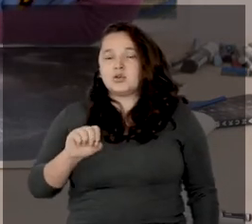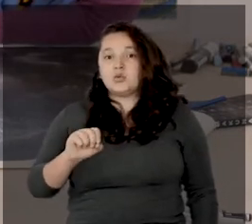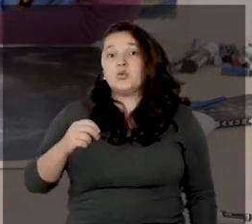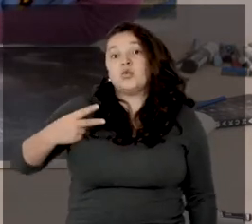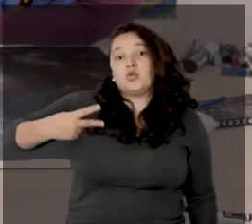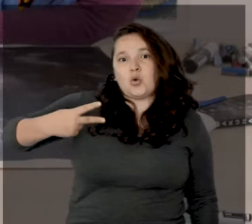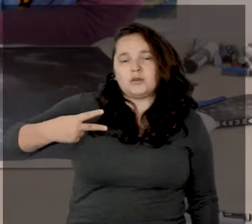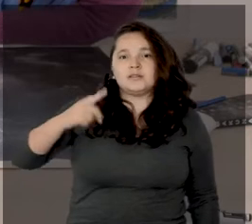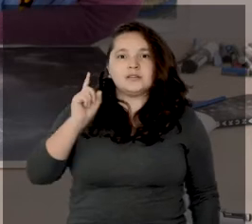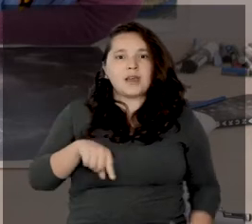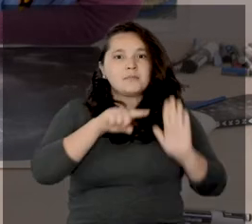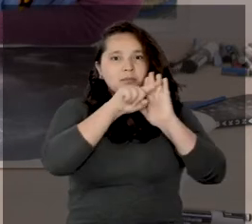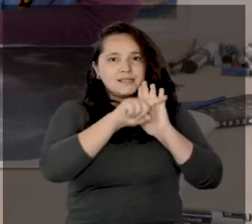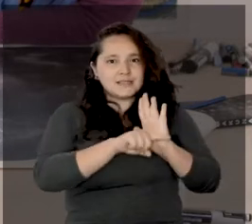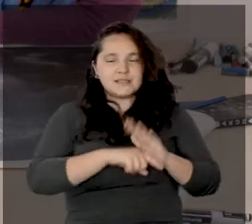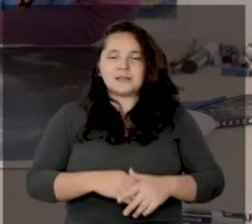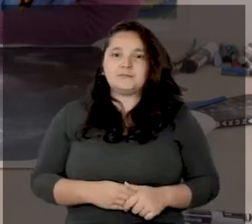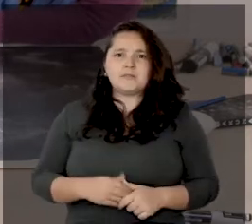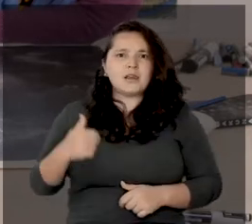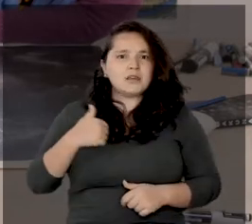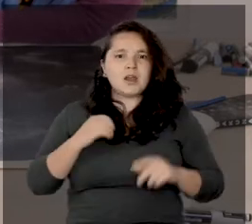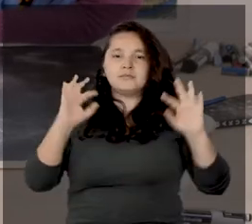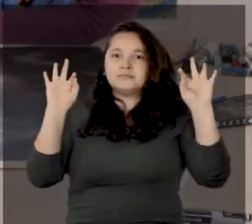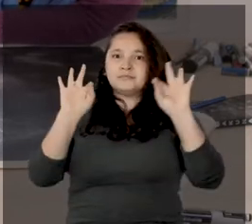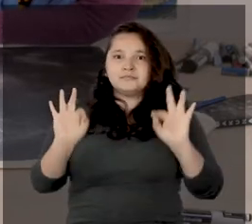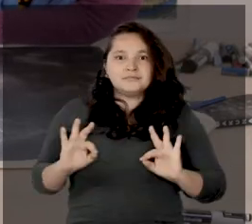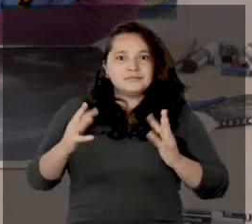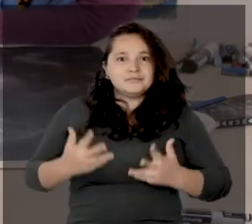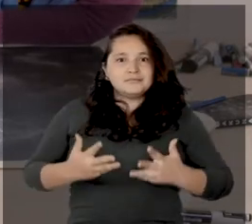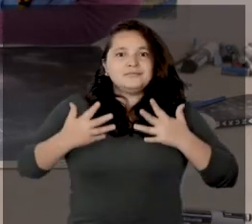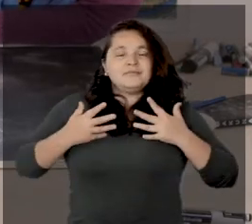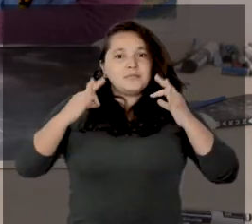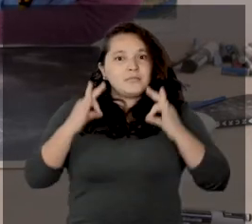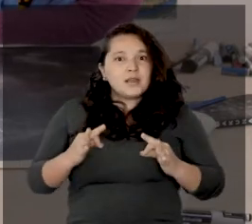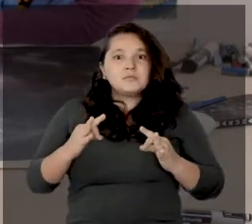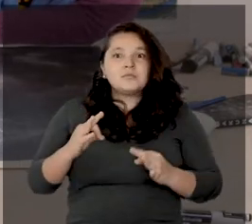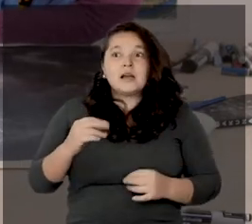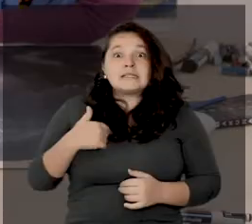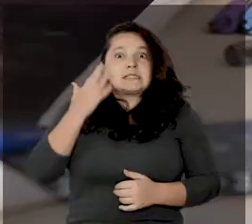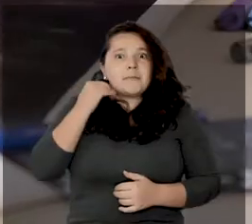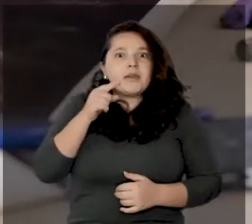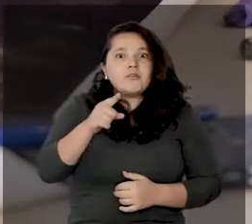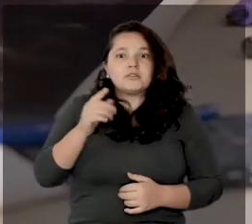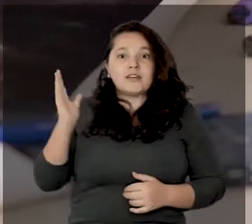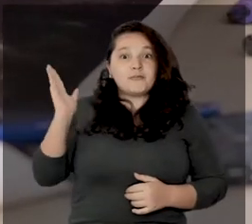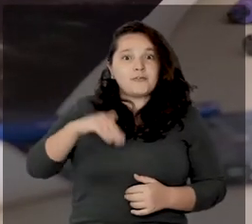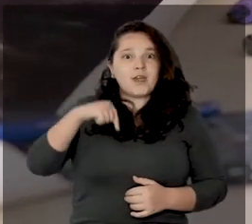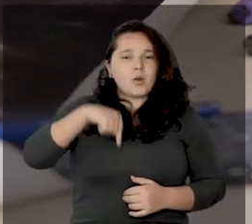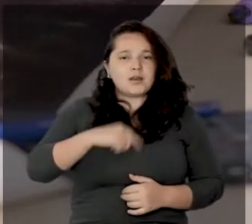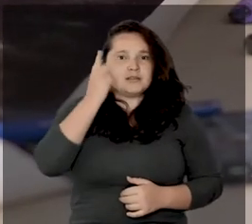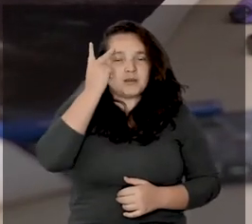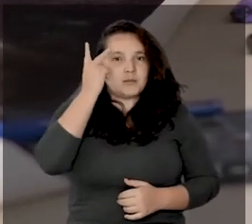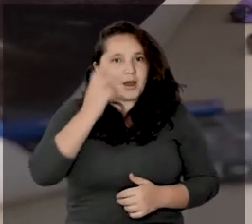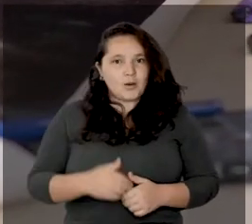Pesquisa. E para mim foi uma alegria também, assim, muito grande saber que você estava vindo para cá, né, assim, te